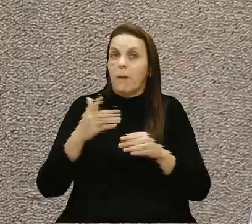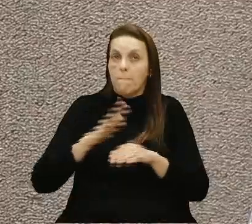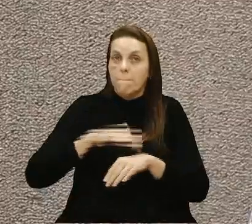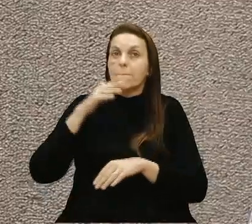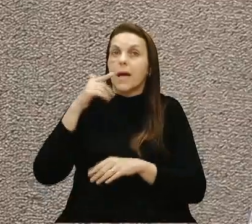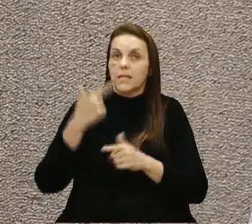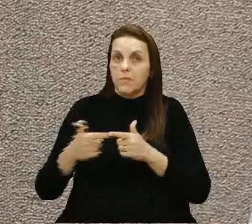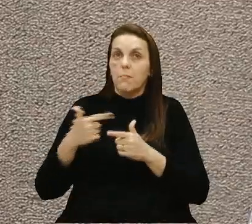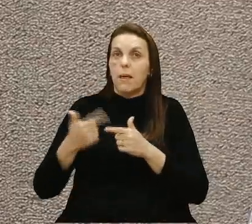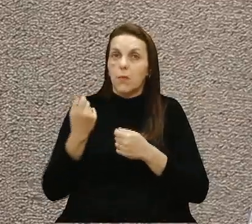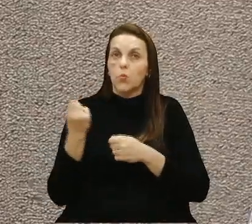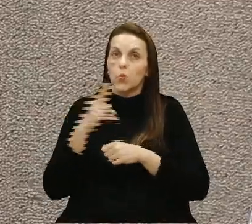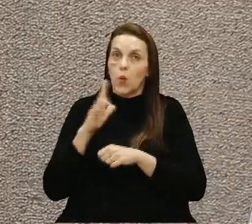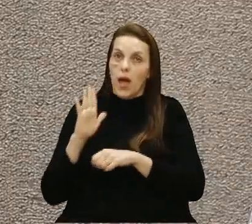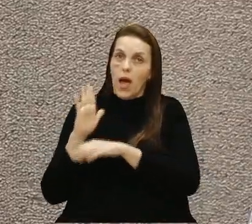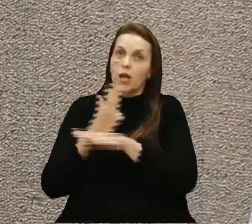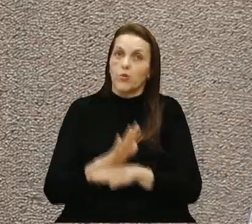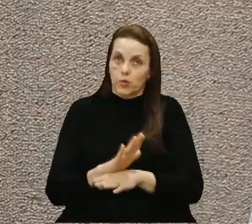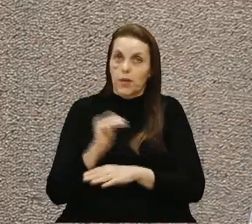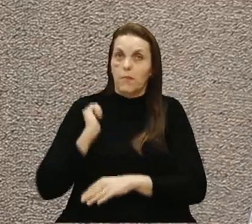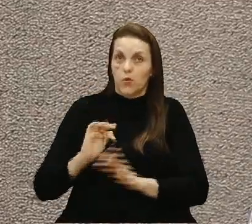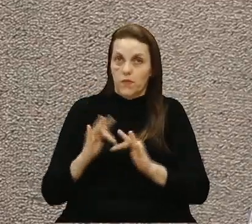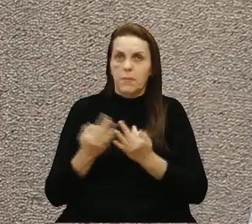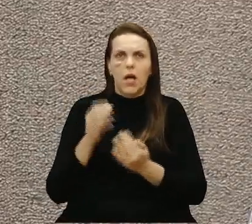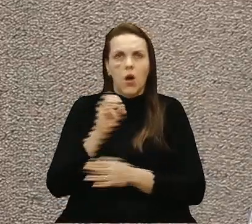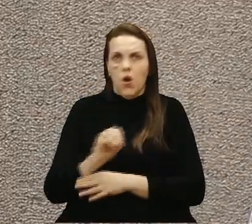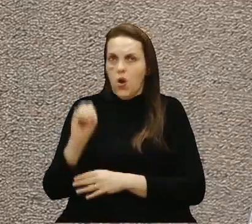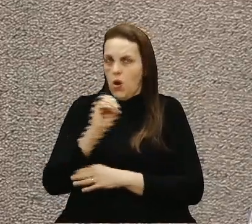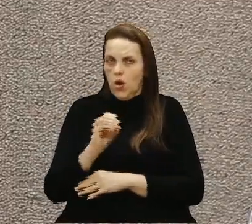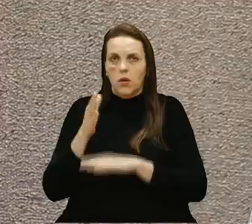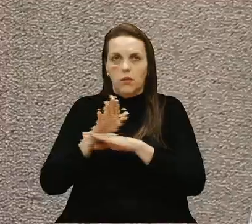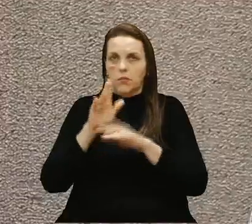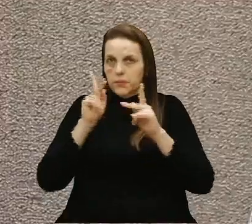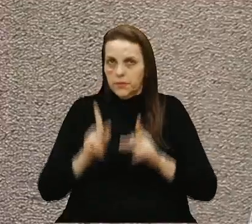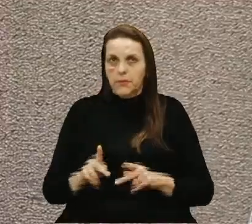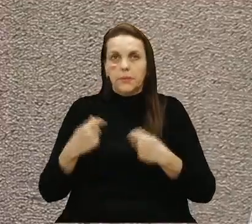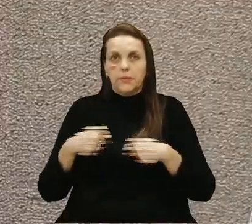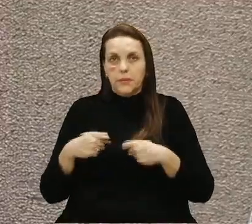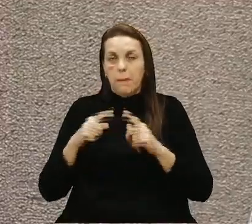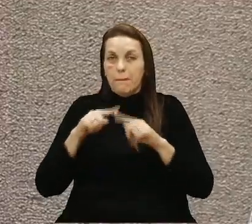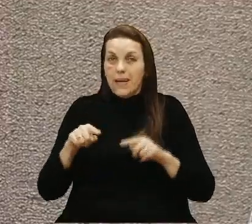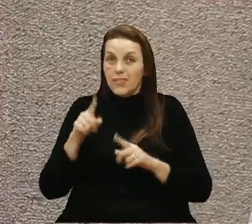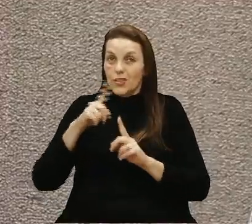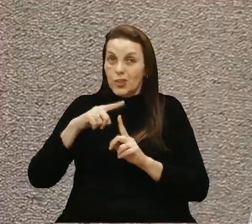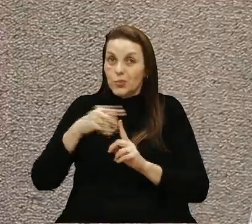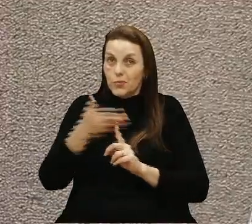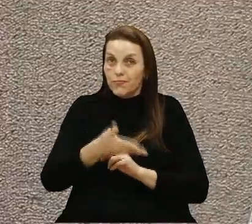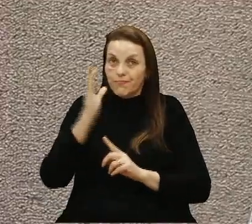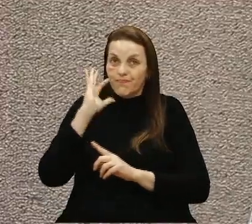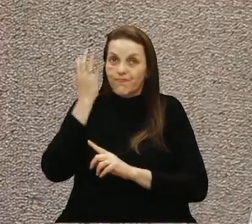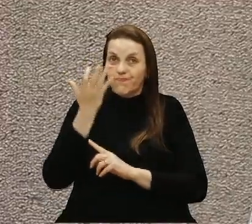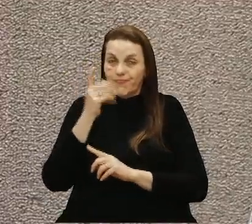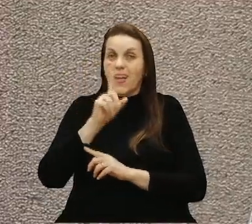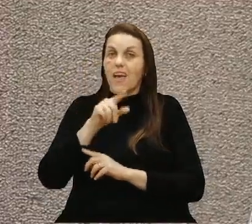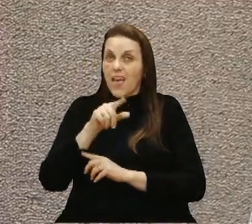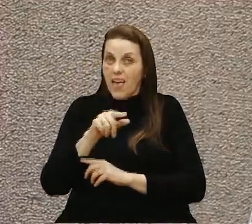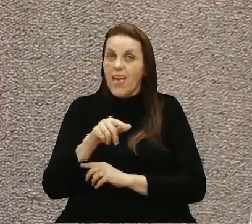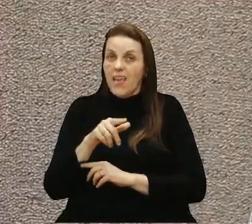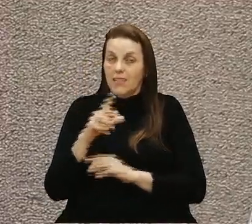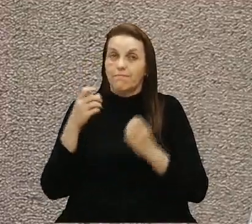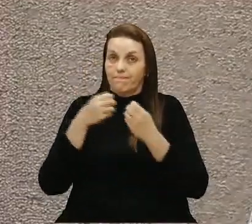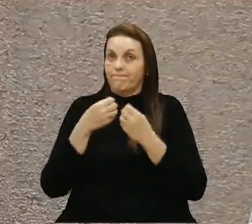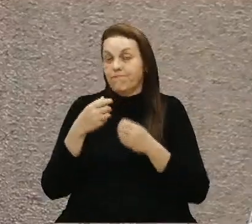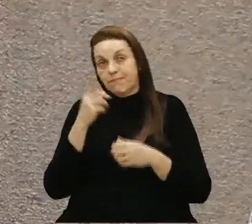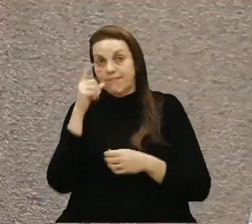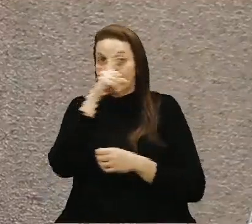problemas do que ajuda, né? O Bolsa Família é ótimo, ajuda as pessoas que precisam, mas nesse tipo de caso aí é muito